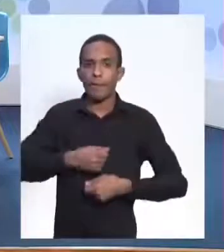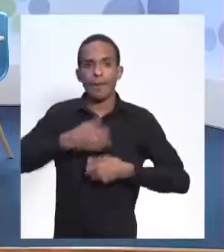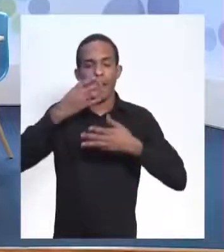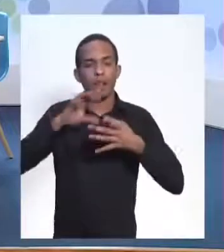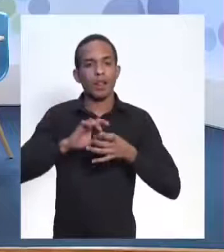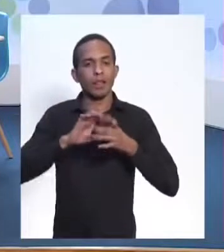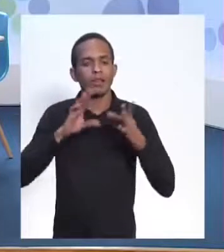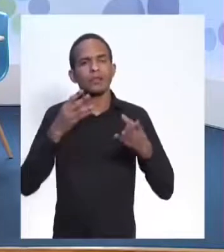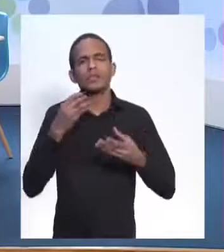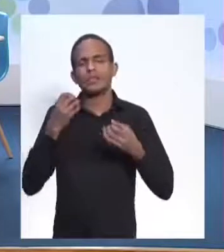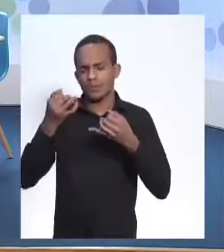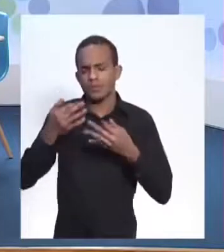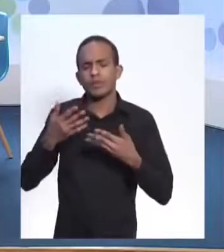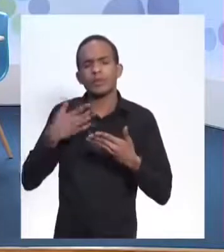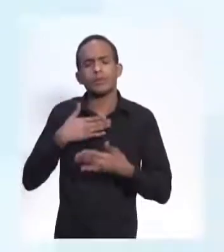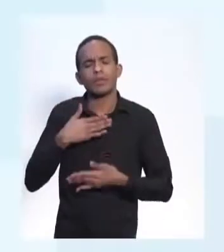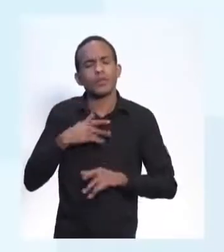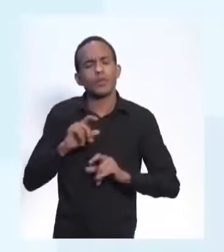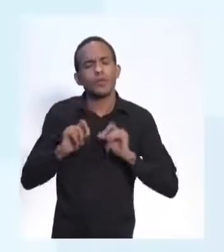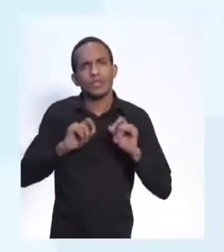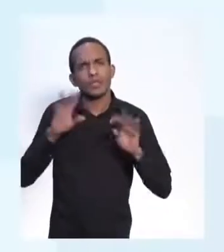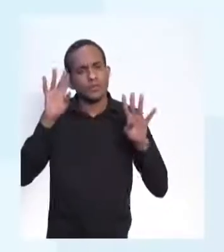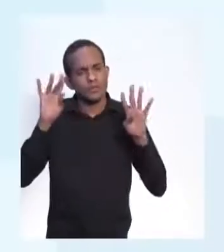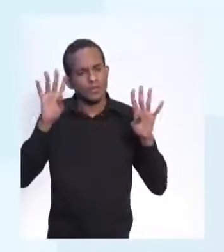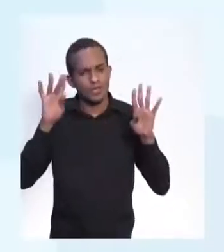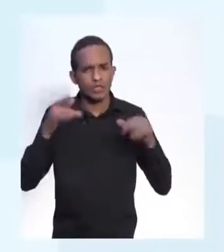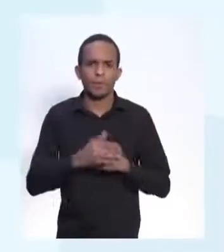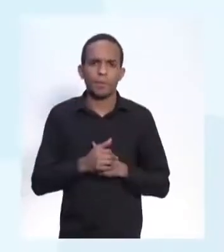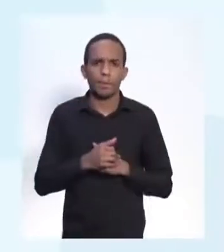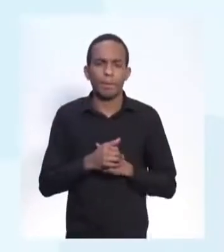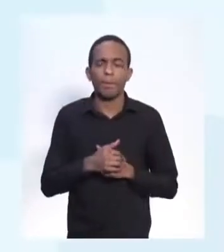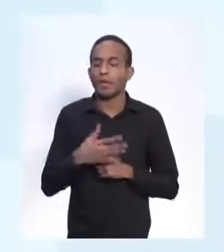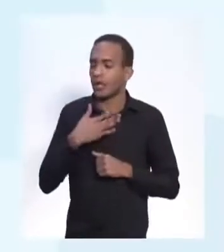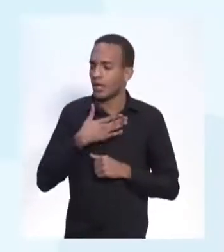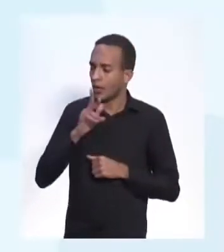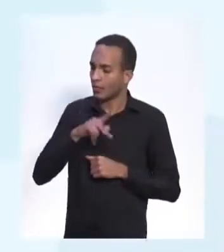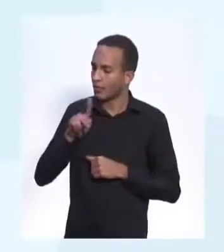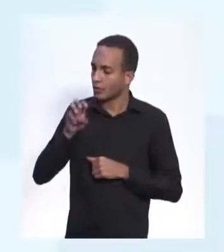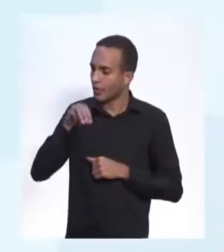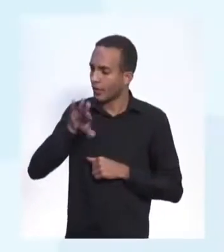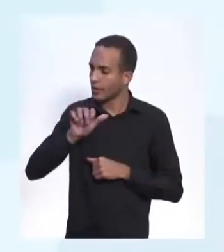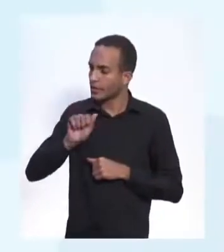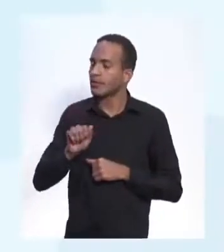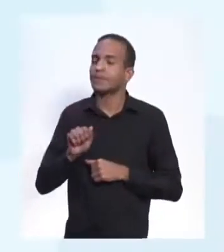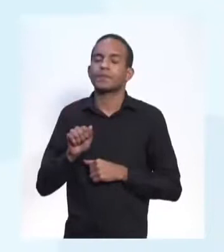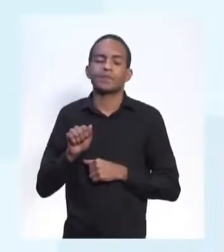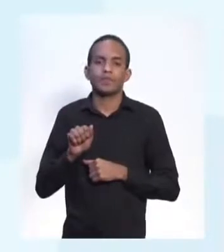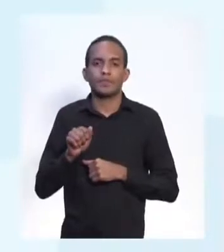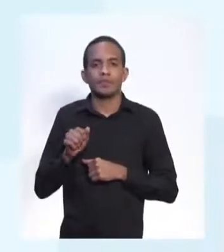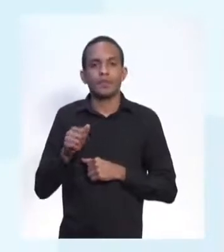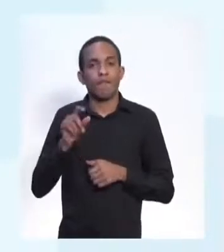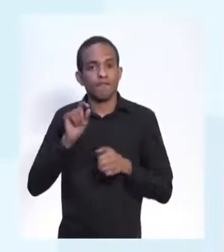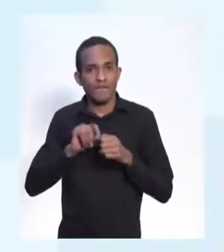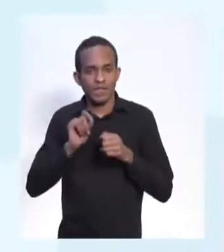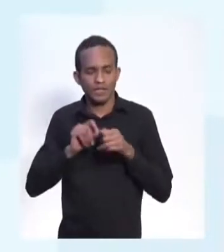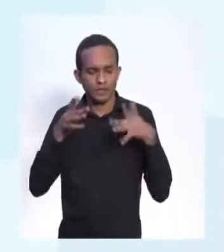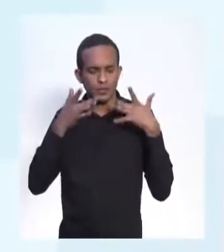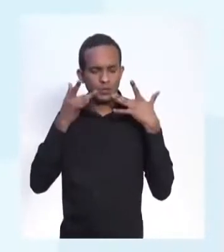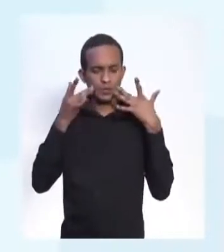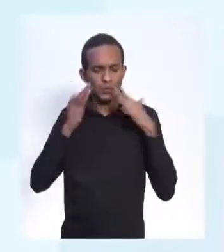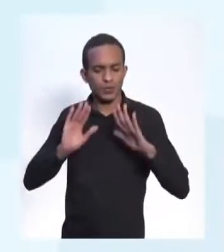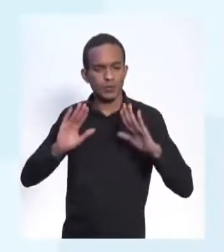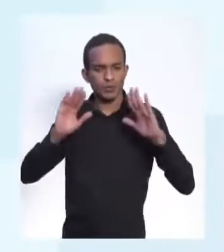aberto. Conta aqui para mim agora. Imagina que eu e a professora Márcia vamos fazer um